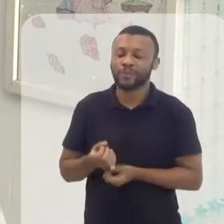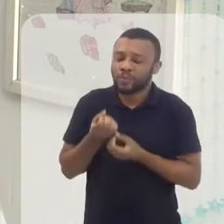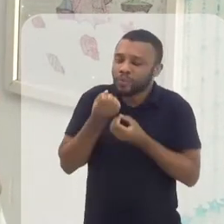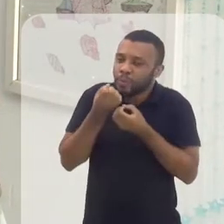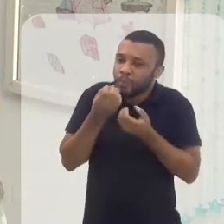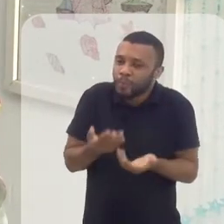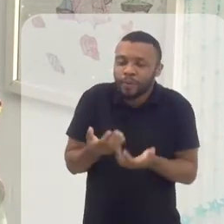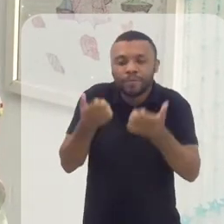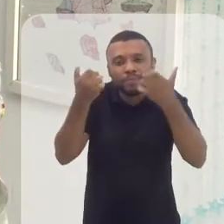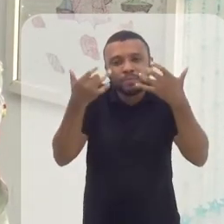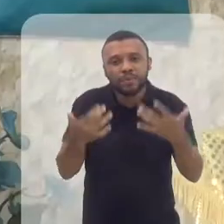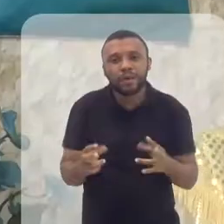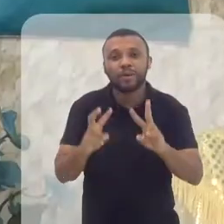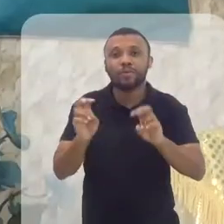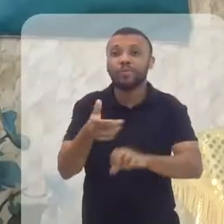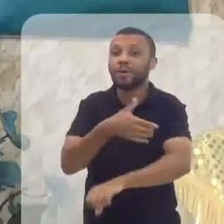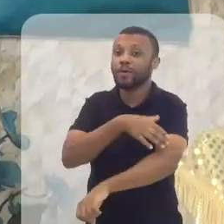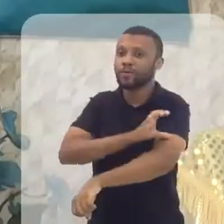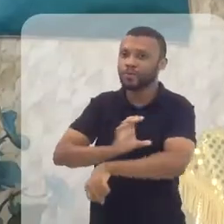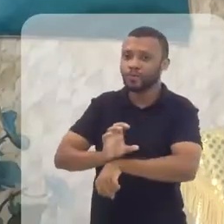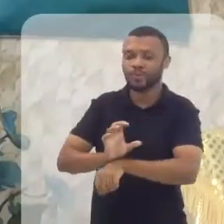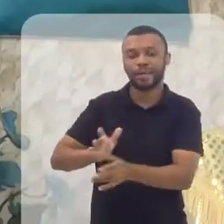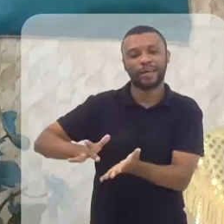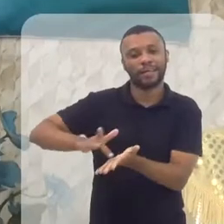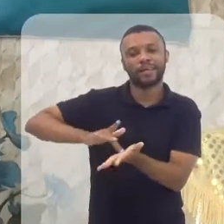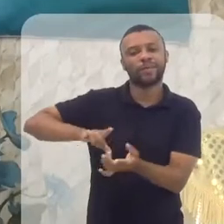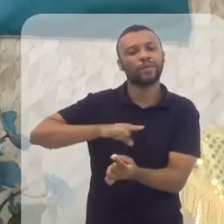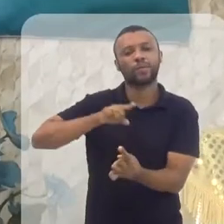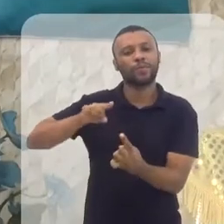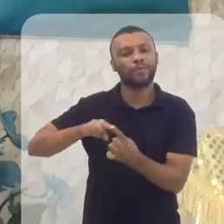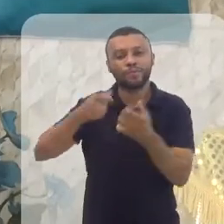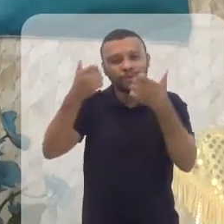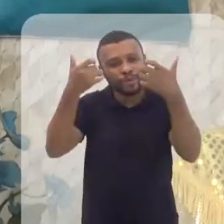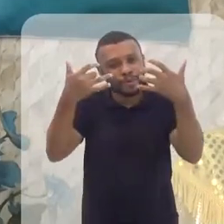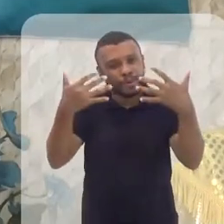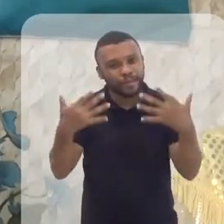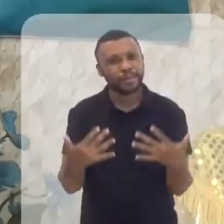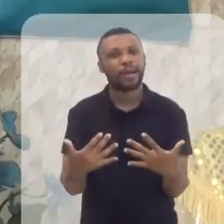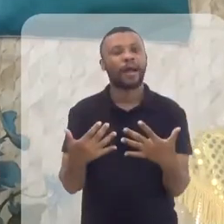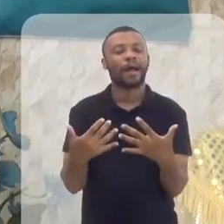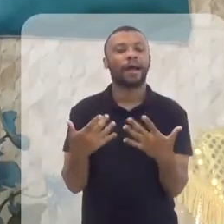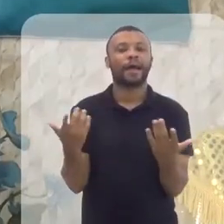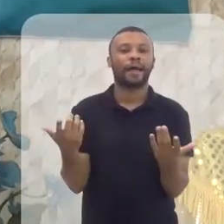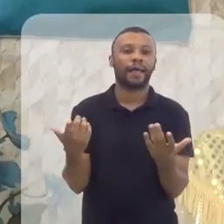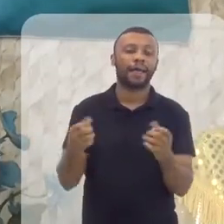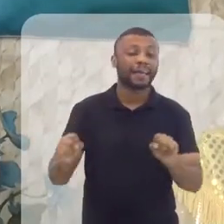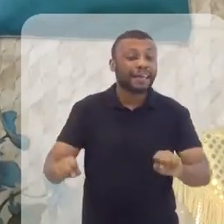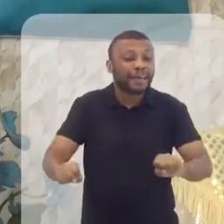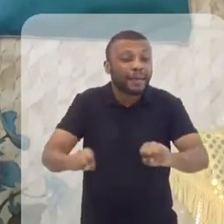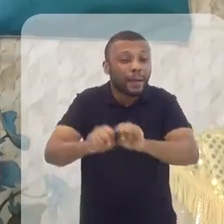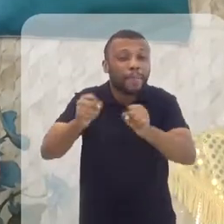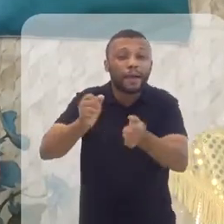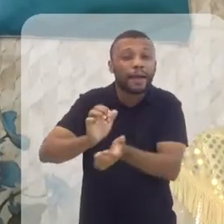É muito bom falar da cultura cigana, sim, até para desconstruir